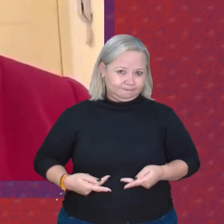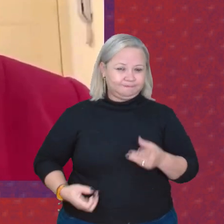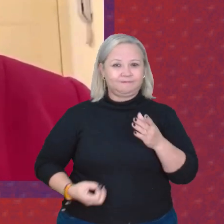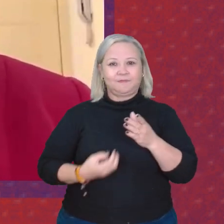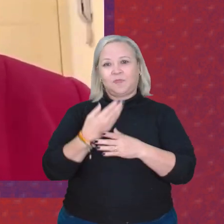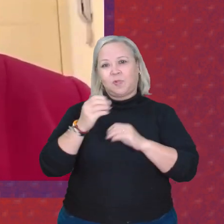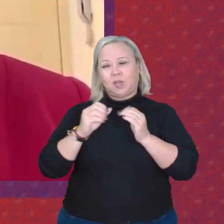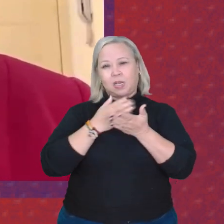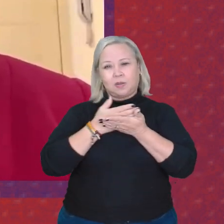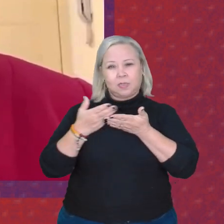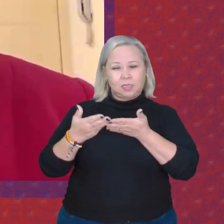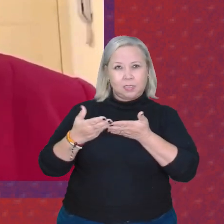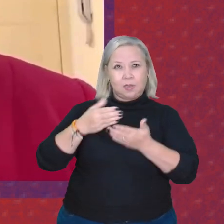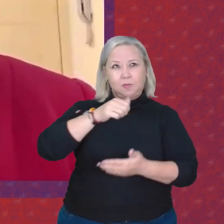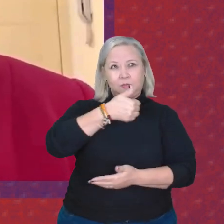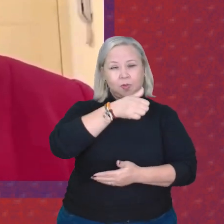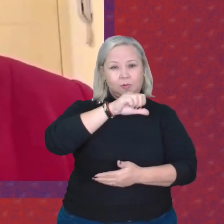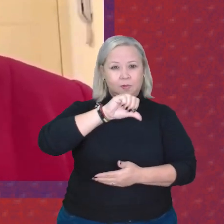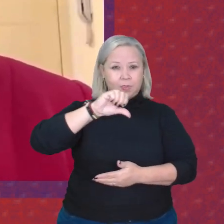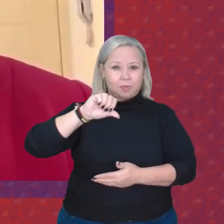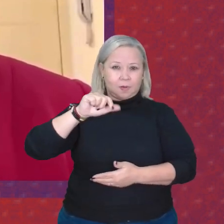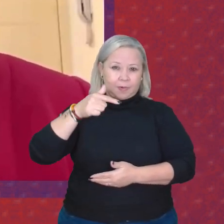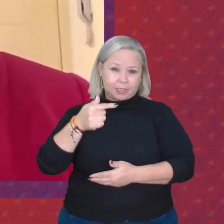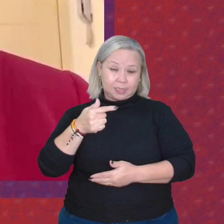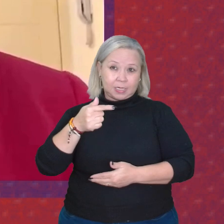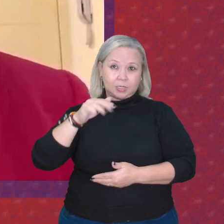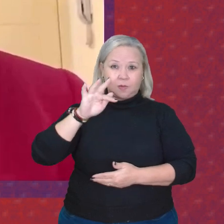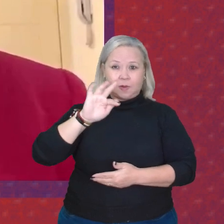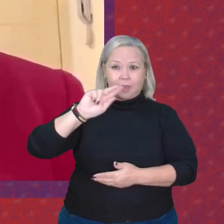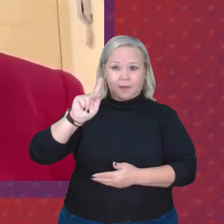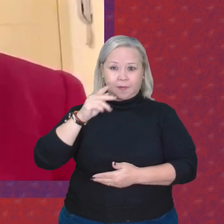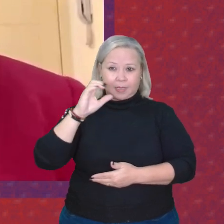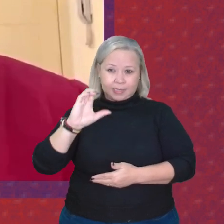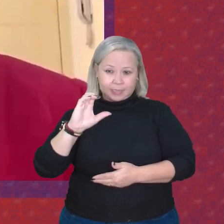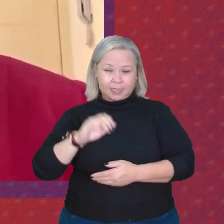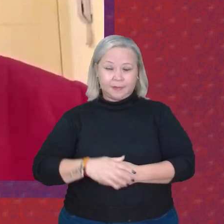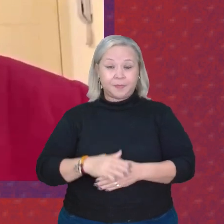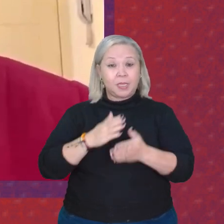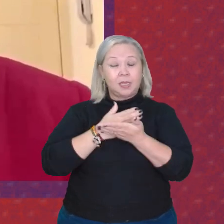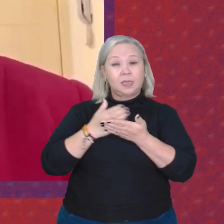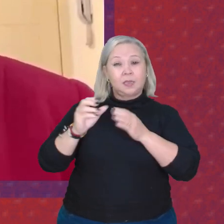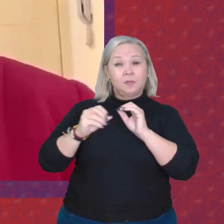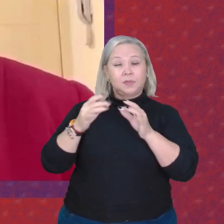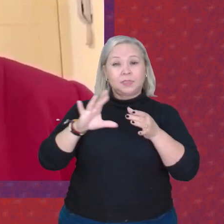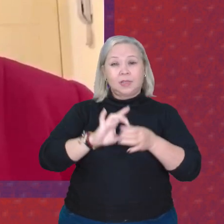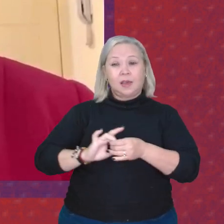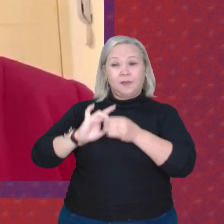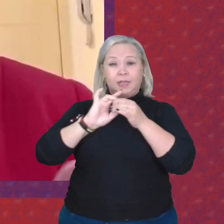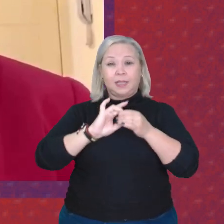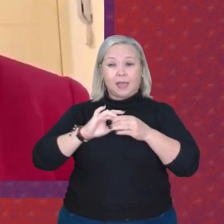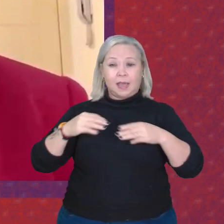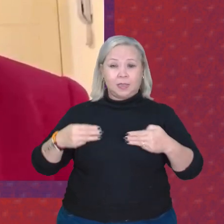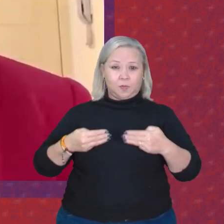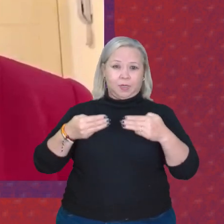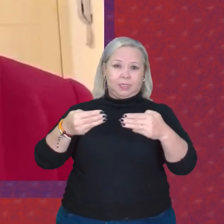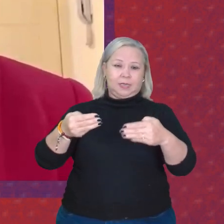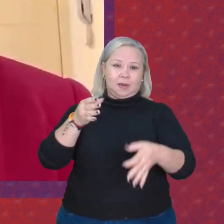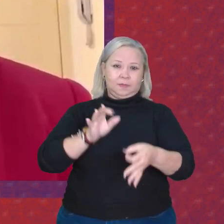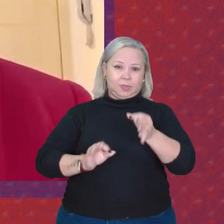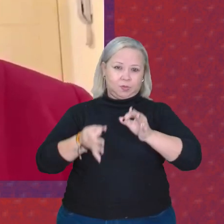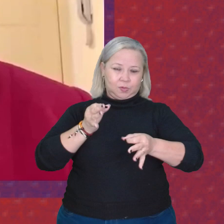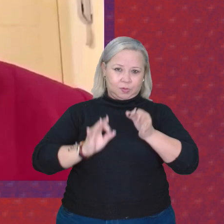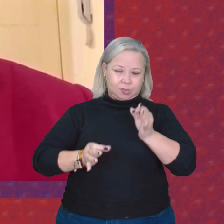criada inicialmente em 97, época do Fernando Henrique, e inicialmente ela estava vinculada ao Ministério da